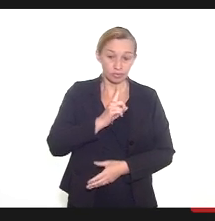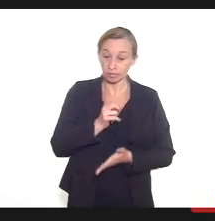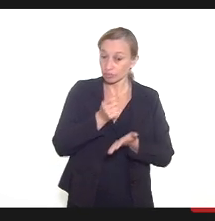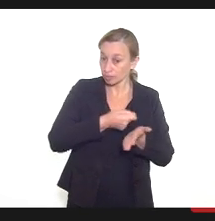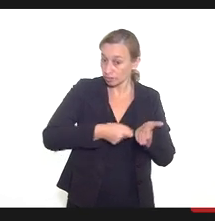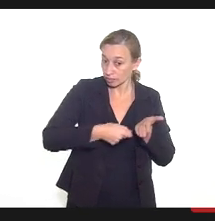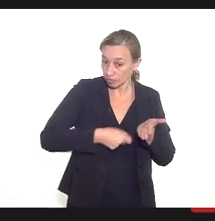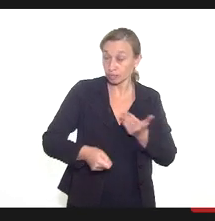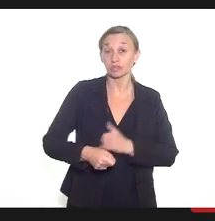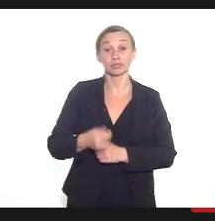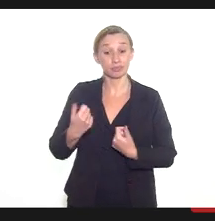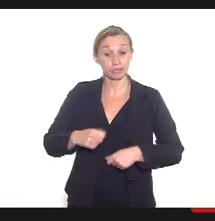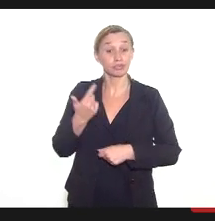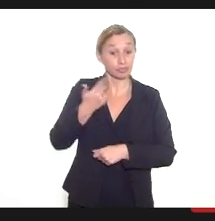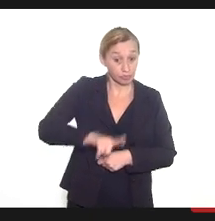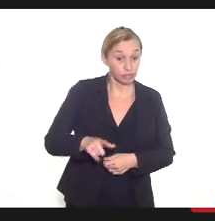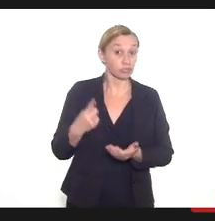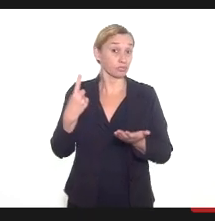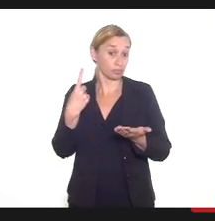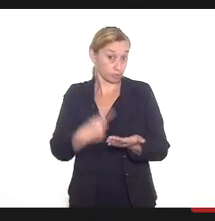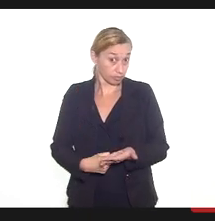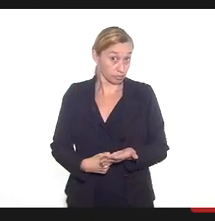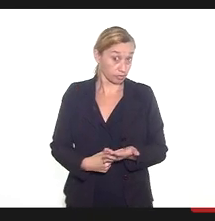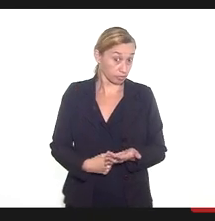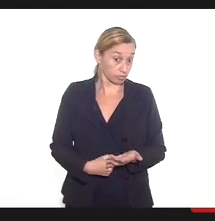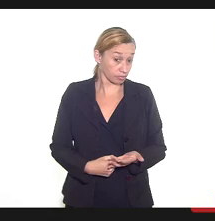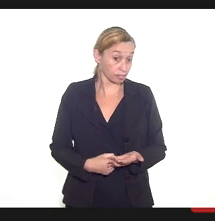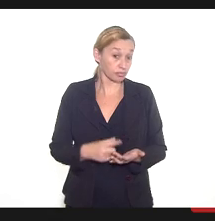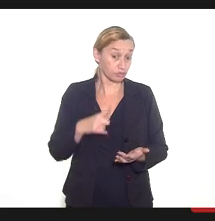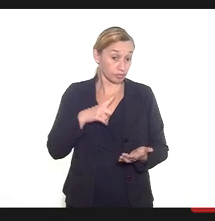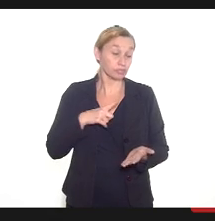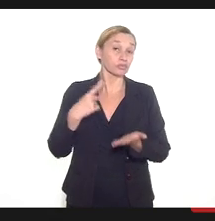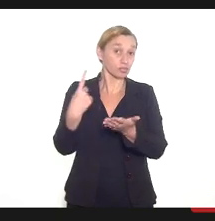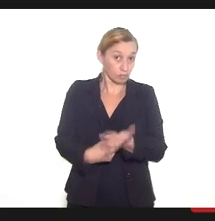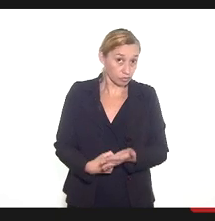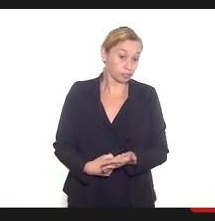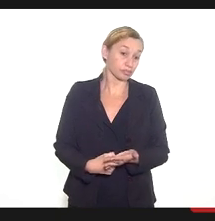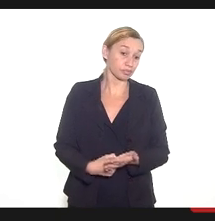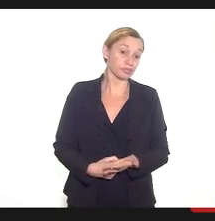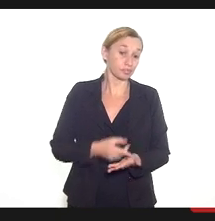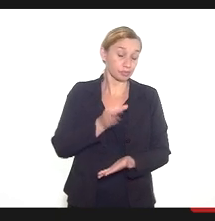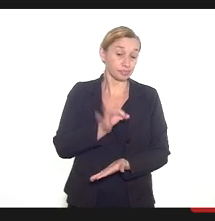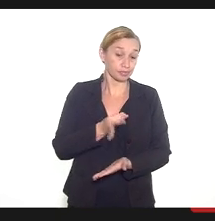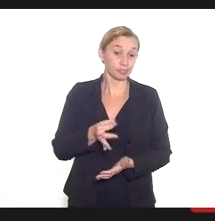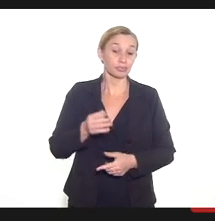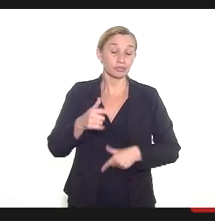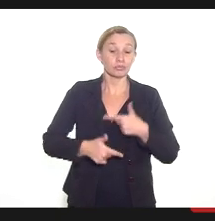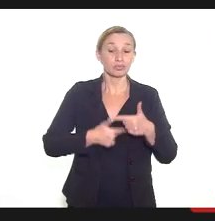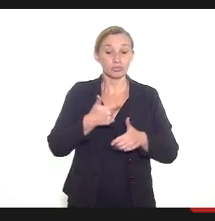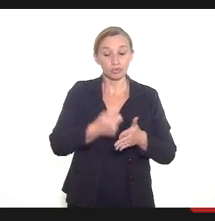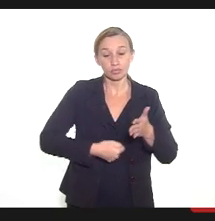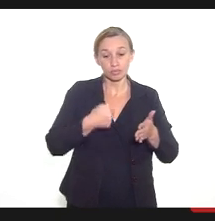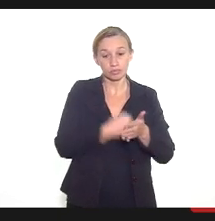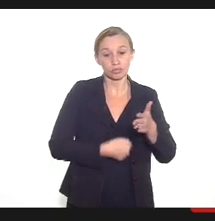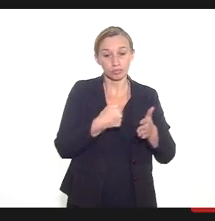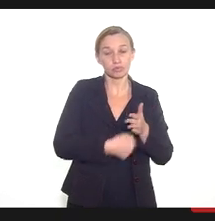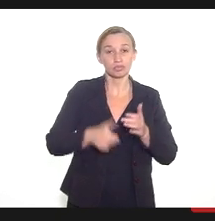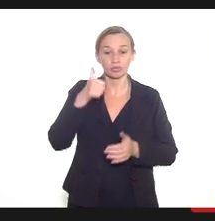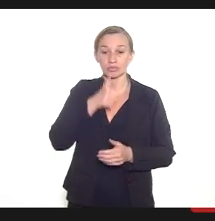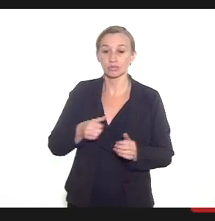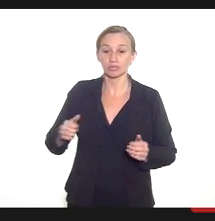tem que assinar de novo esse pacto, né, e ter esse compromisso com a luta das mulheres no estado do Rio de